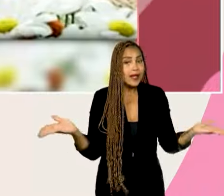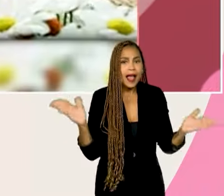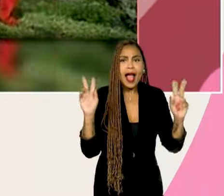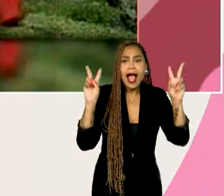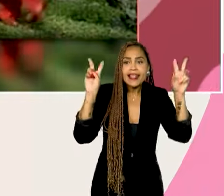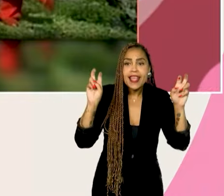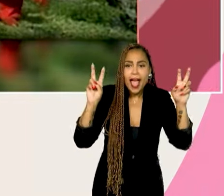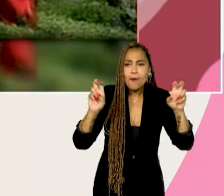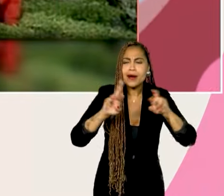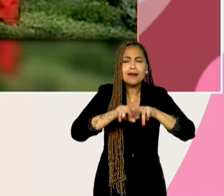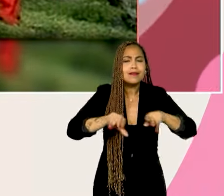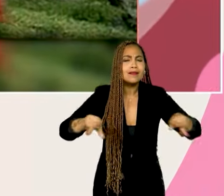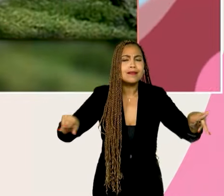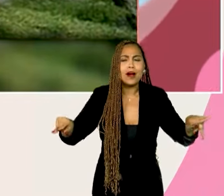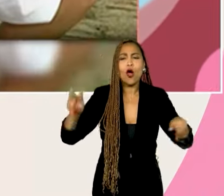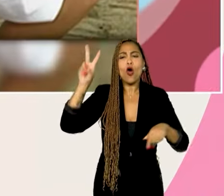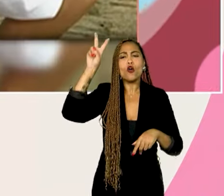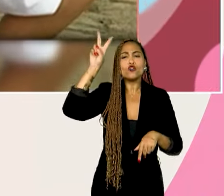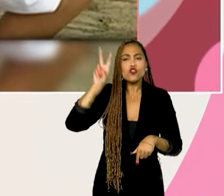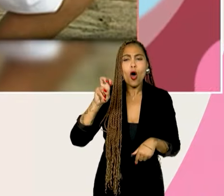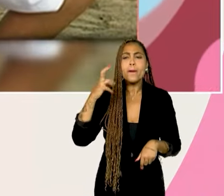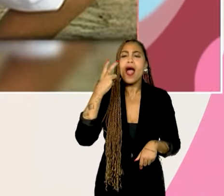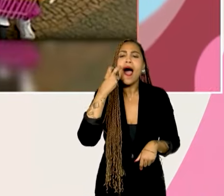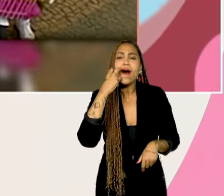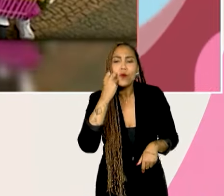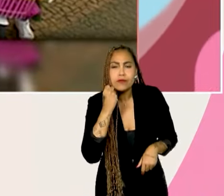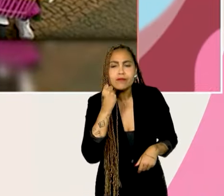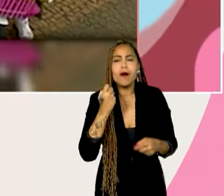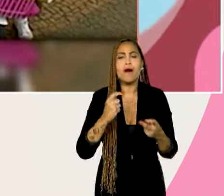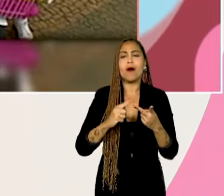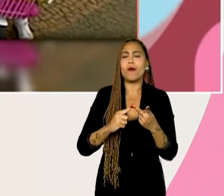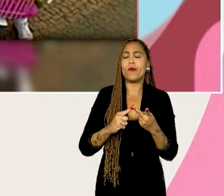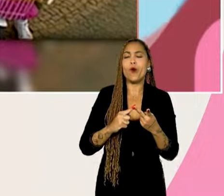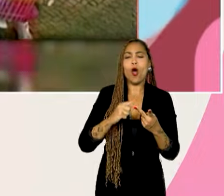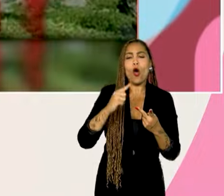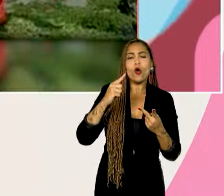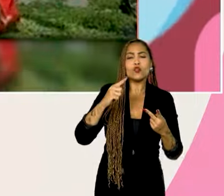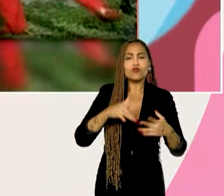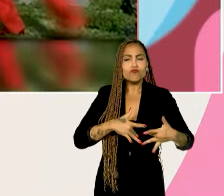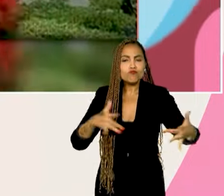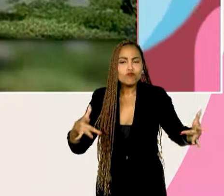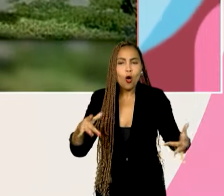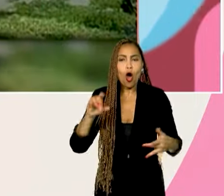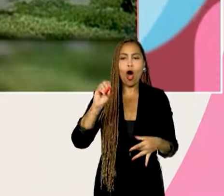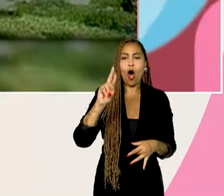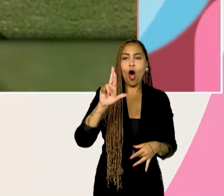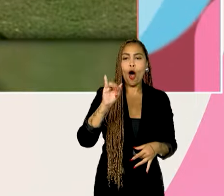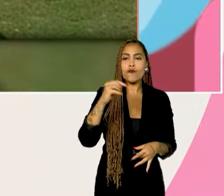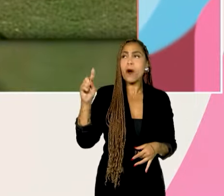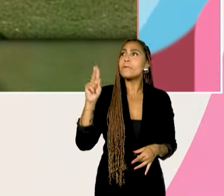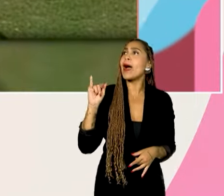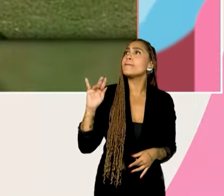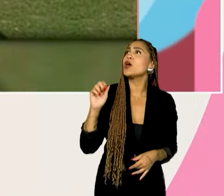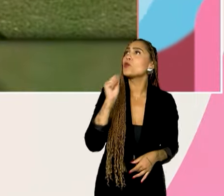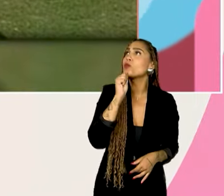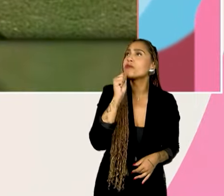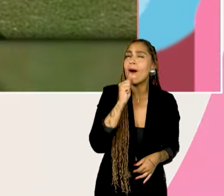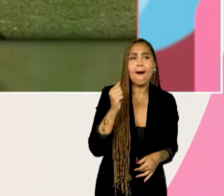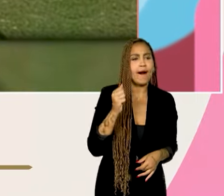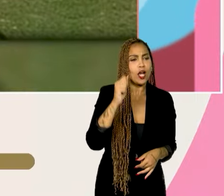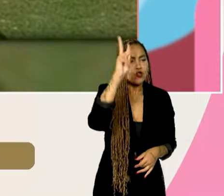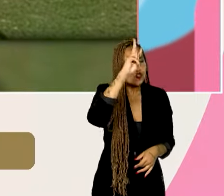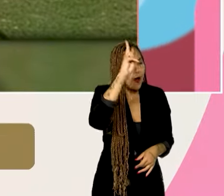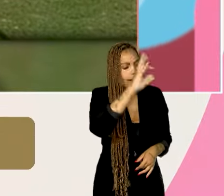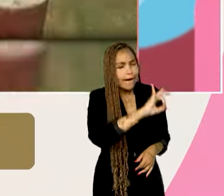muito doidos, orfandade, adoção, né? Que era uma coisa principalmente, que... Principalmente, né? De uma forma delicada, era genial isso. E